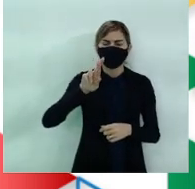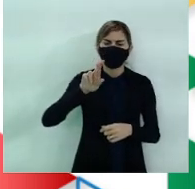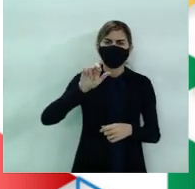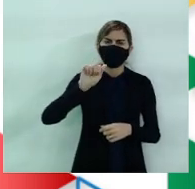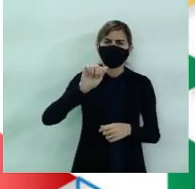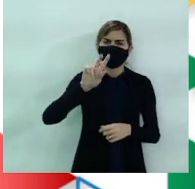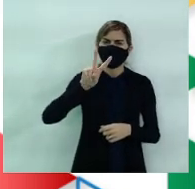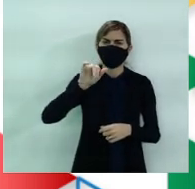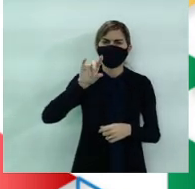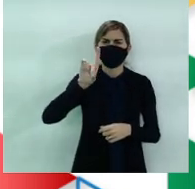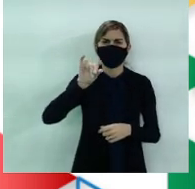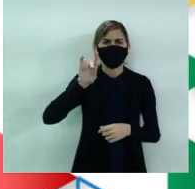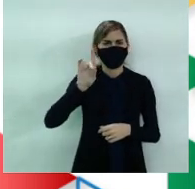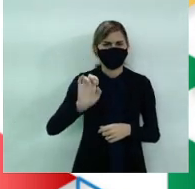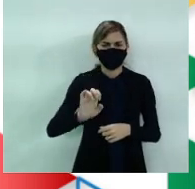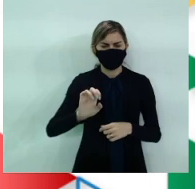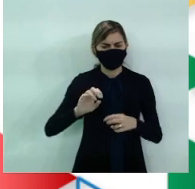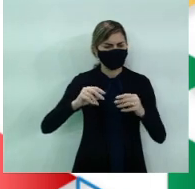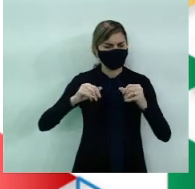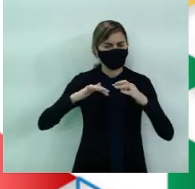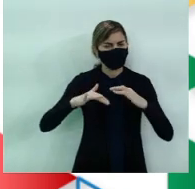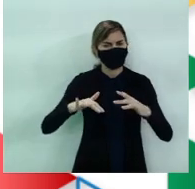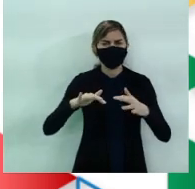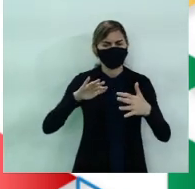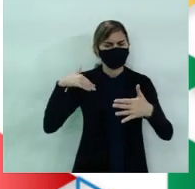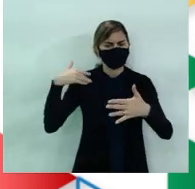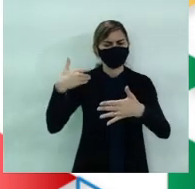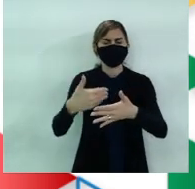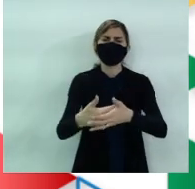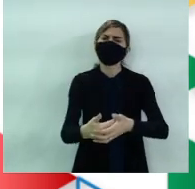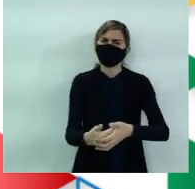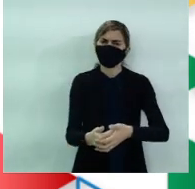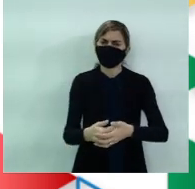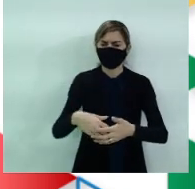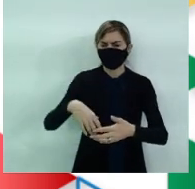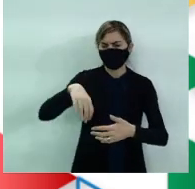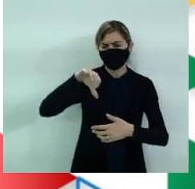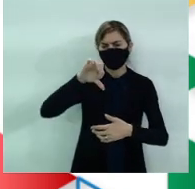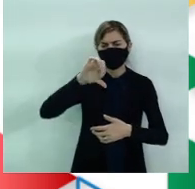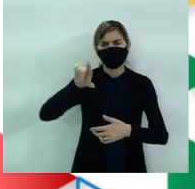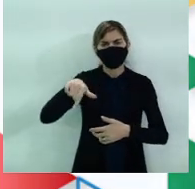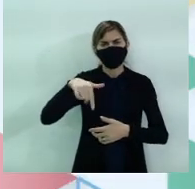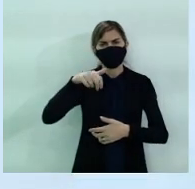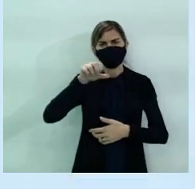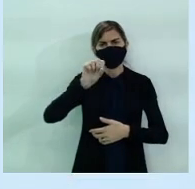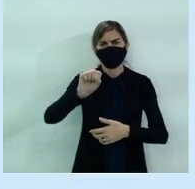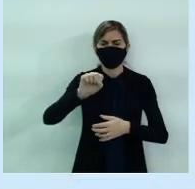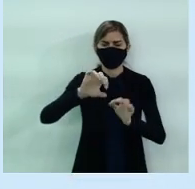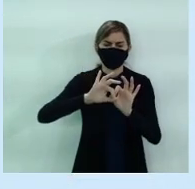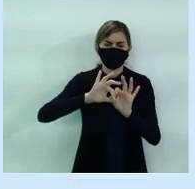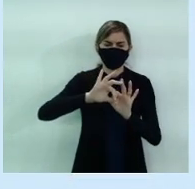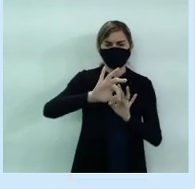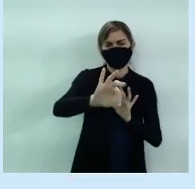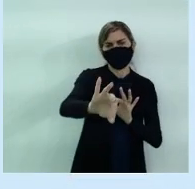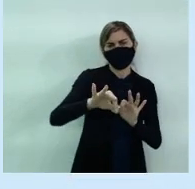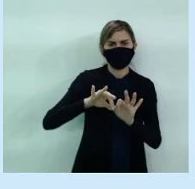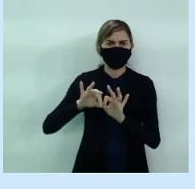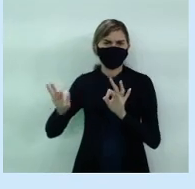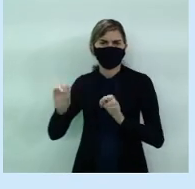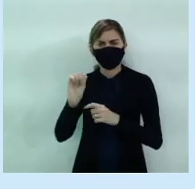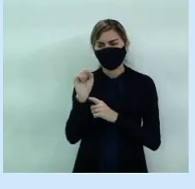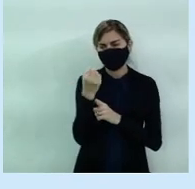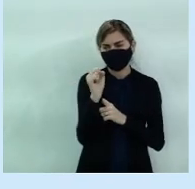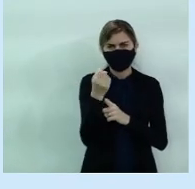do mar, a gravidade terrestre é de aproximadamente 9,8 metros por